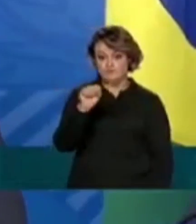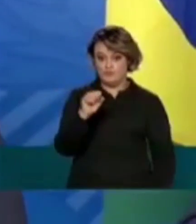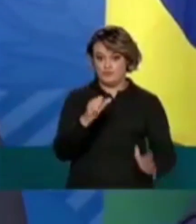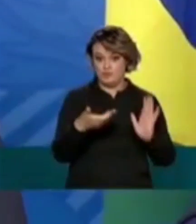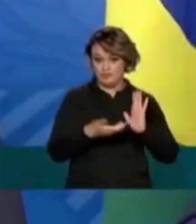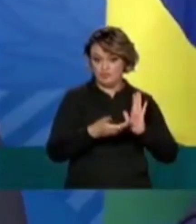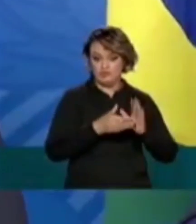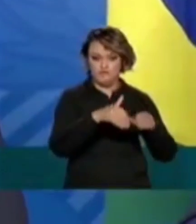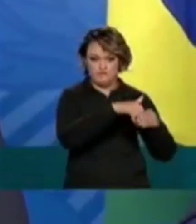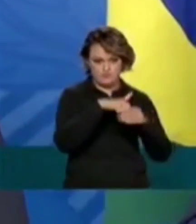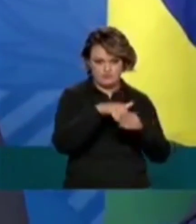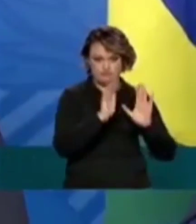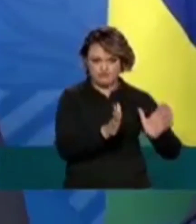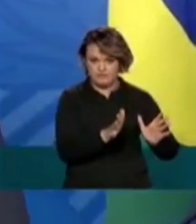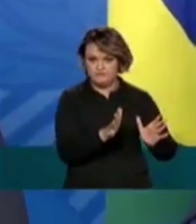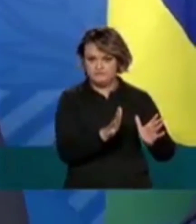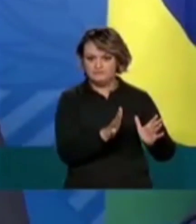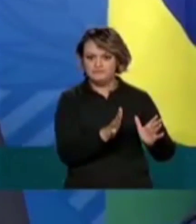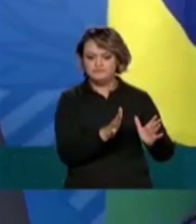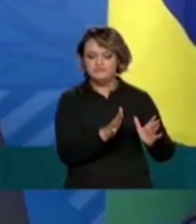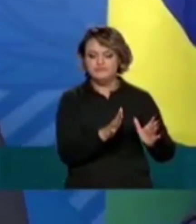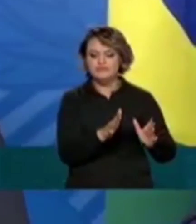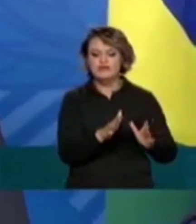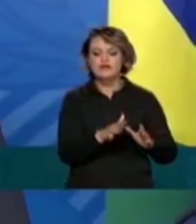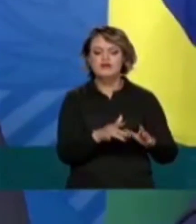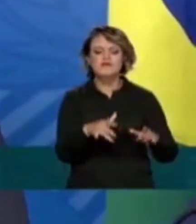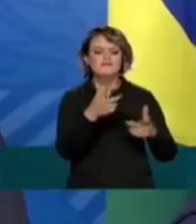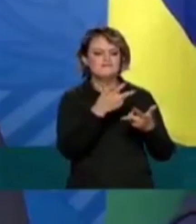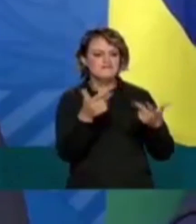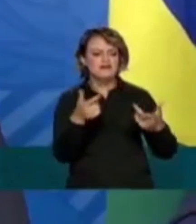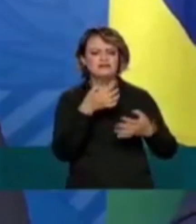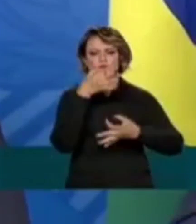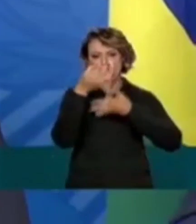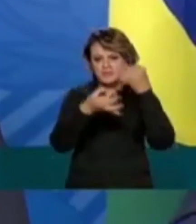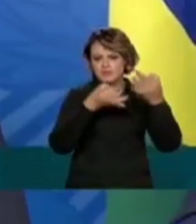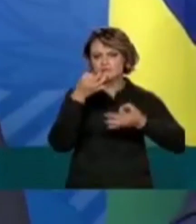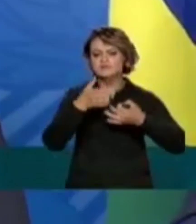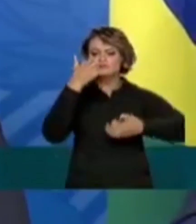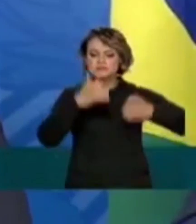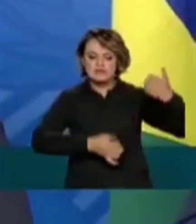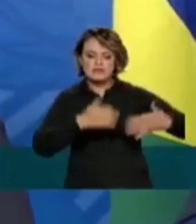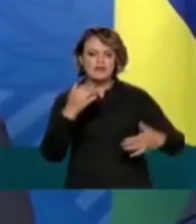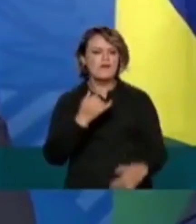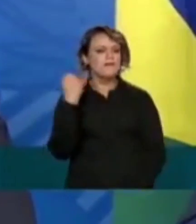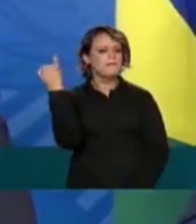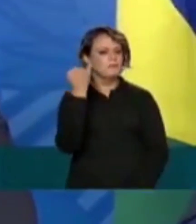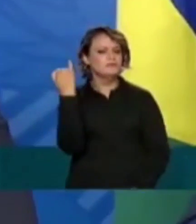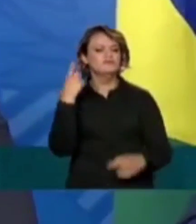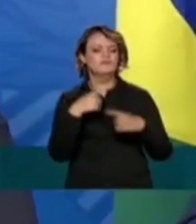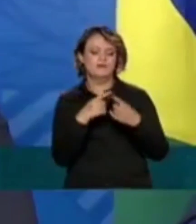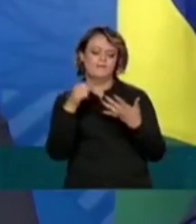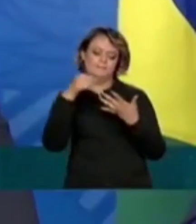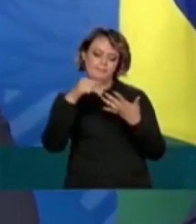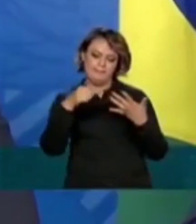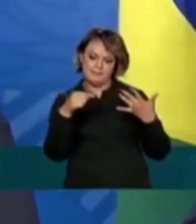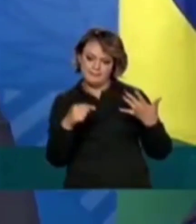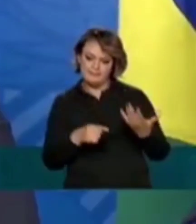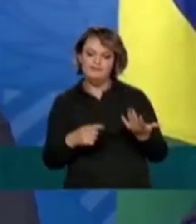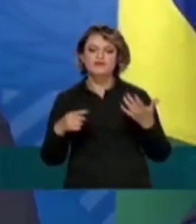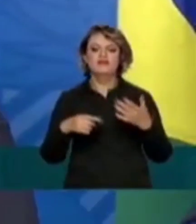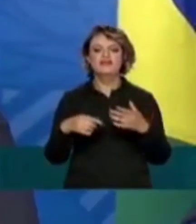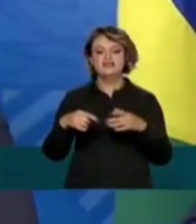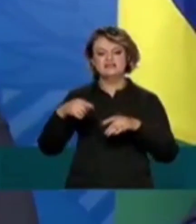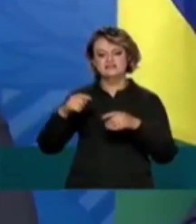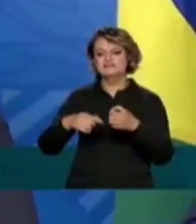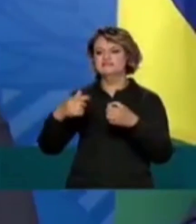Câmara dos Deputados. Lançaram-se diversos fundamentos acerca da essencialidade em relação a esses itens que